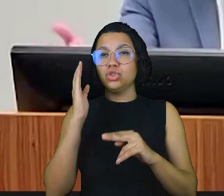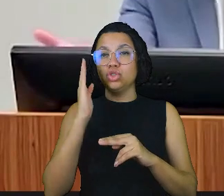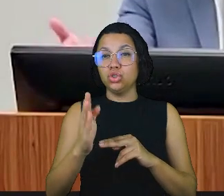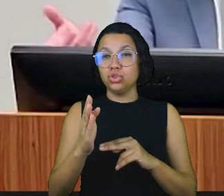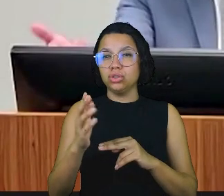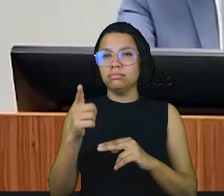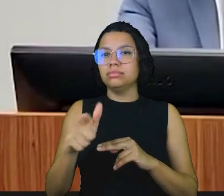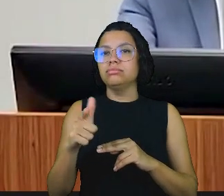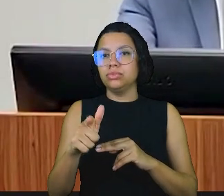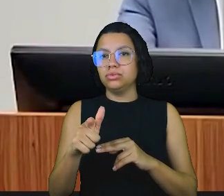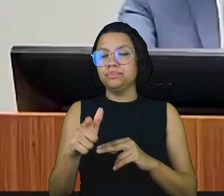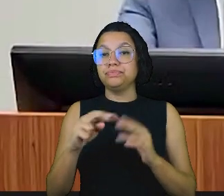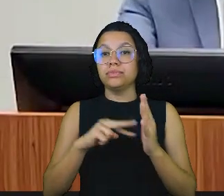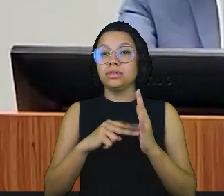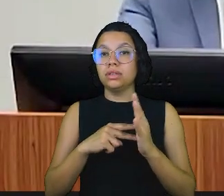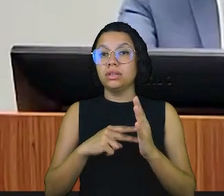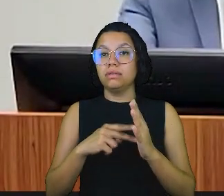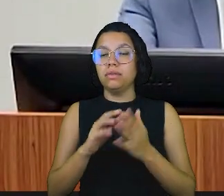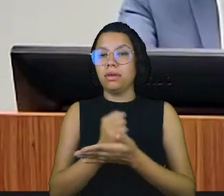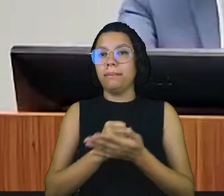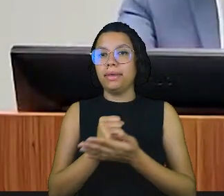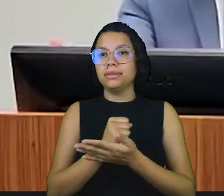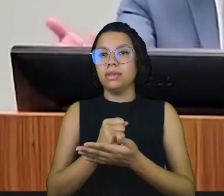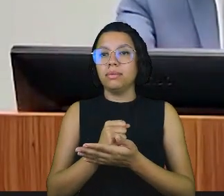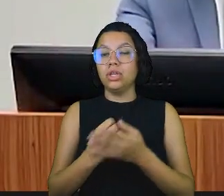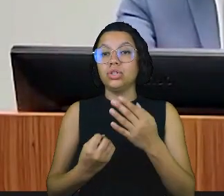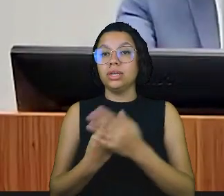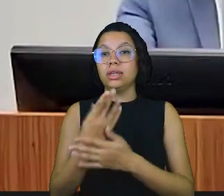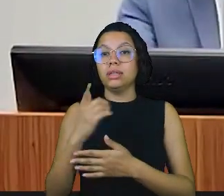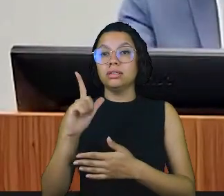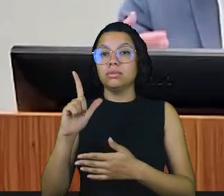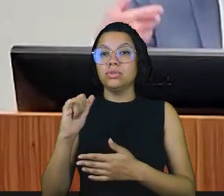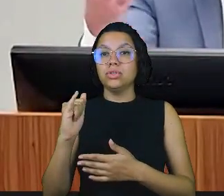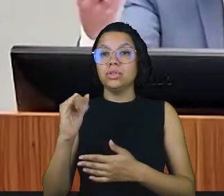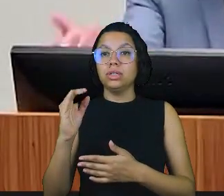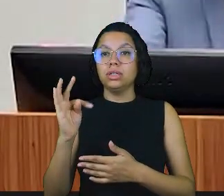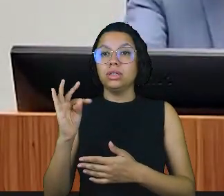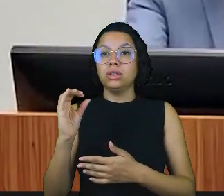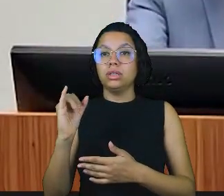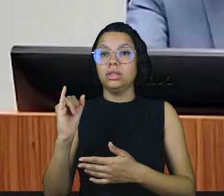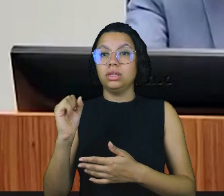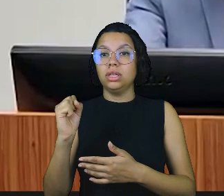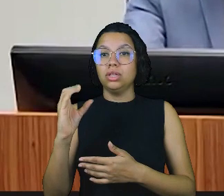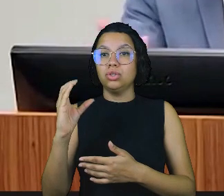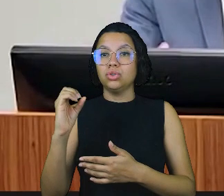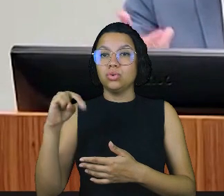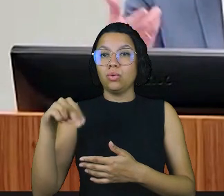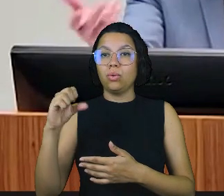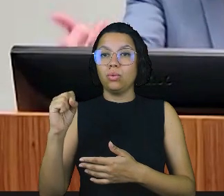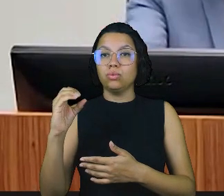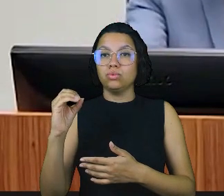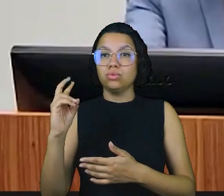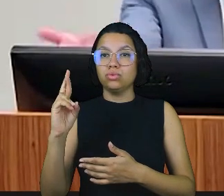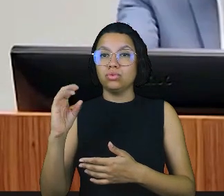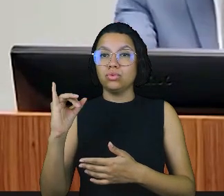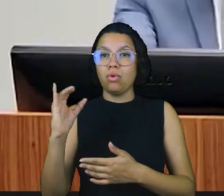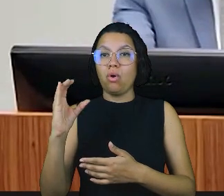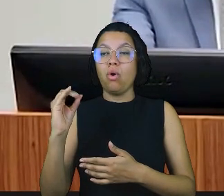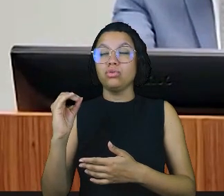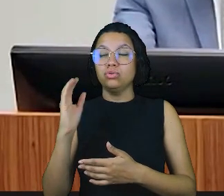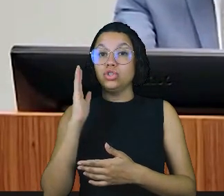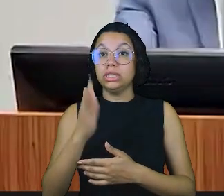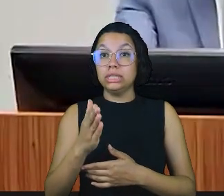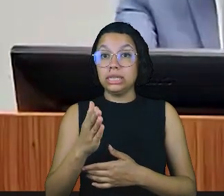significa, basicamente, formação de litisconsórcio de maneira direta, mediante produção de prova a cargo do interessado,